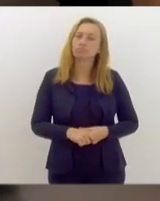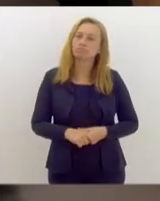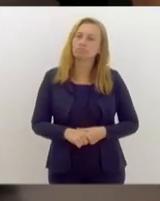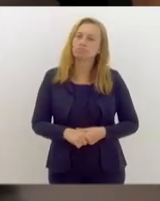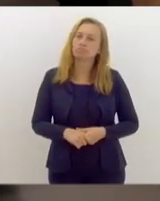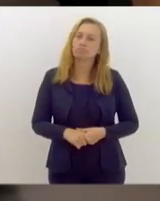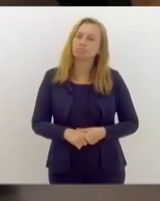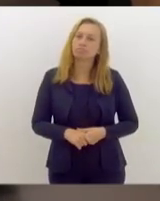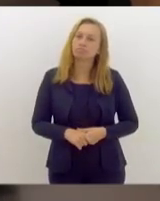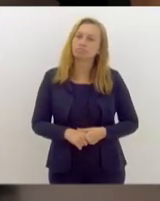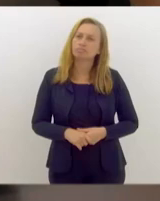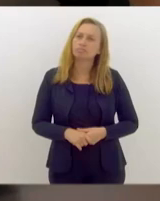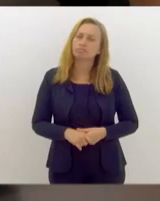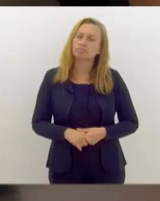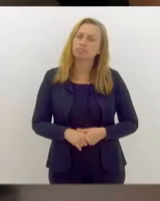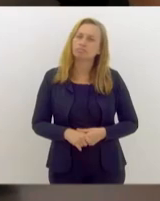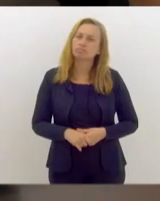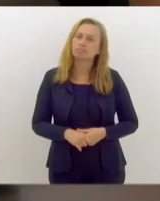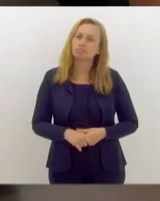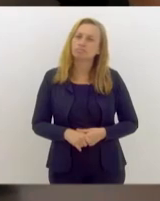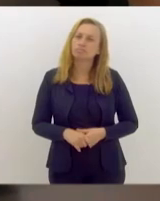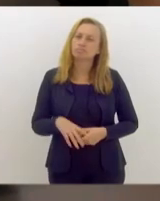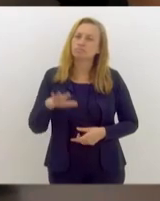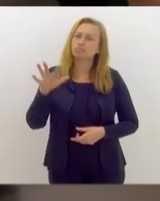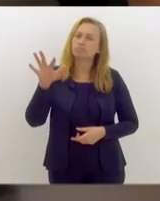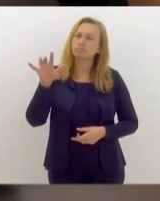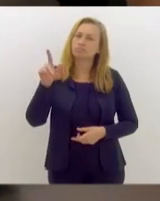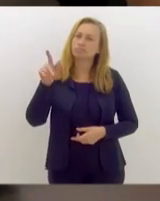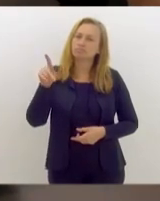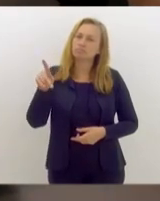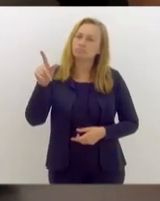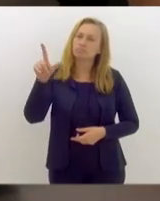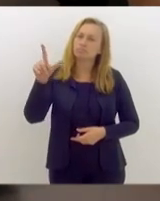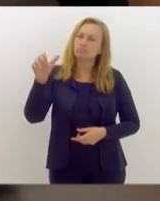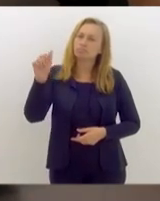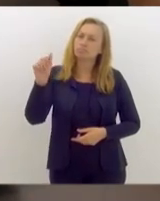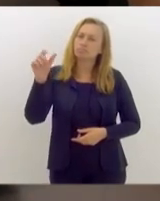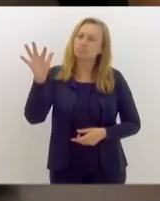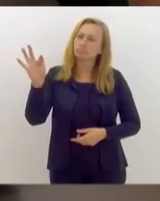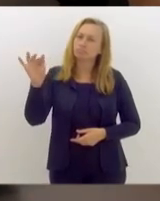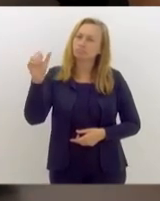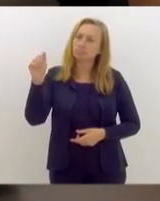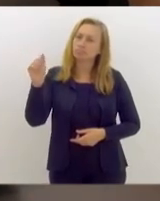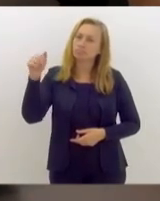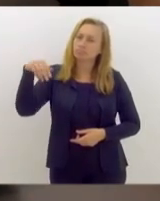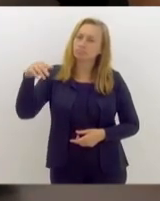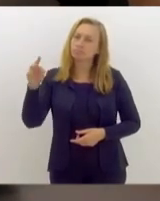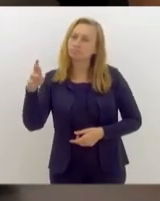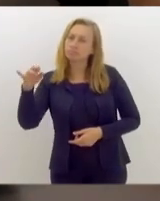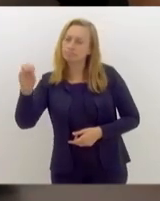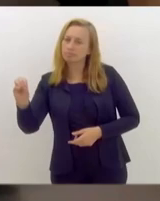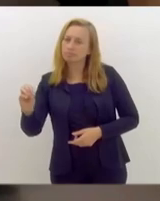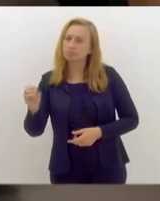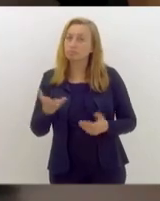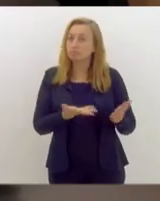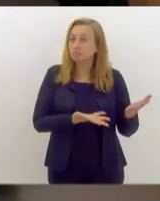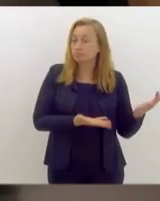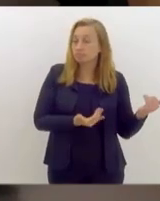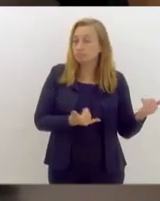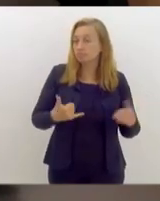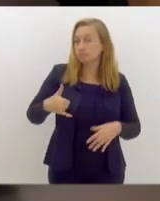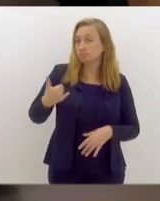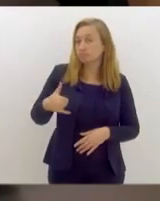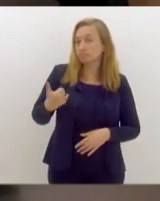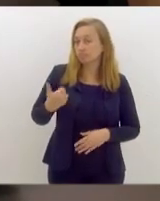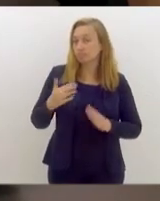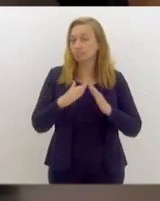os trabalhadores plataformizados, são jovens em idade de escola, que estão tendo que